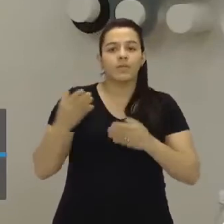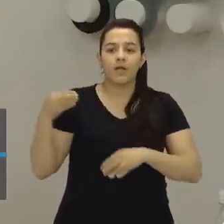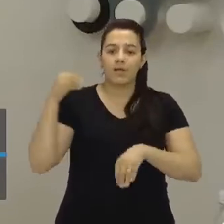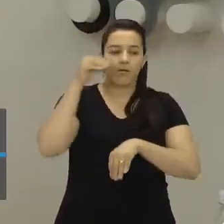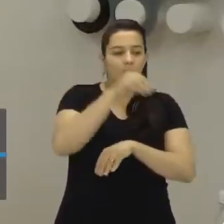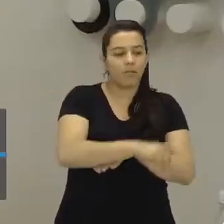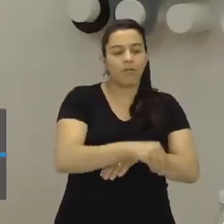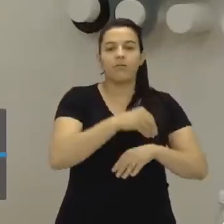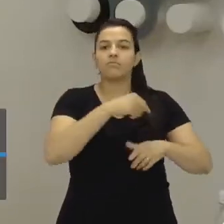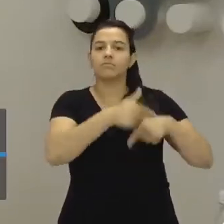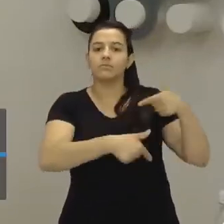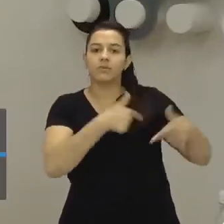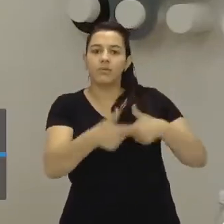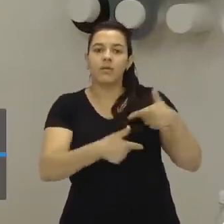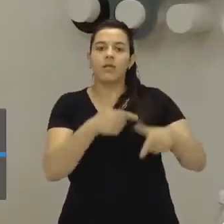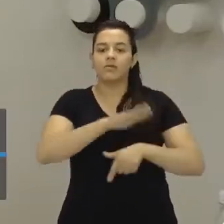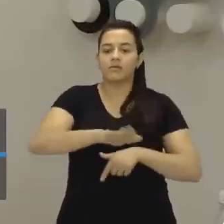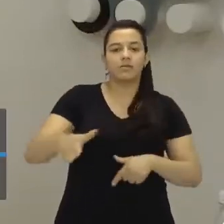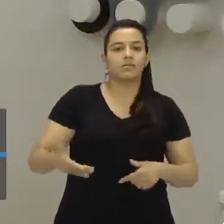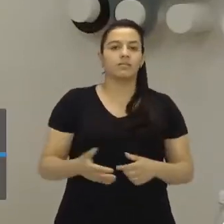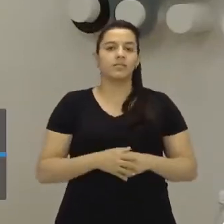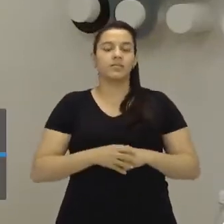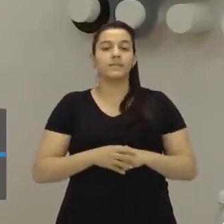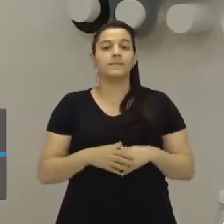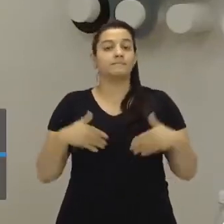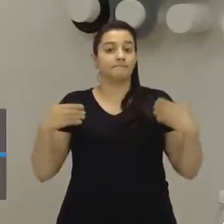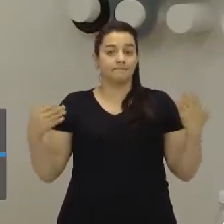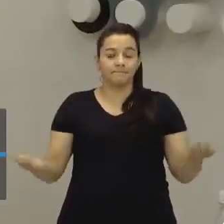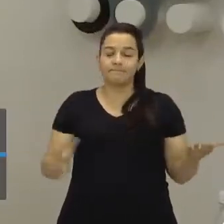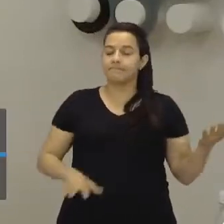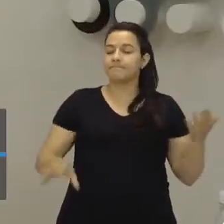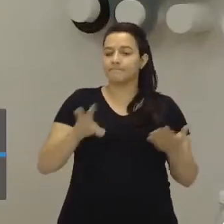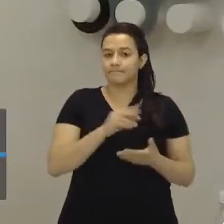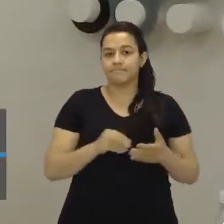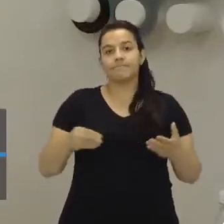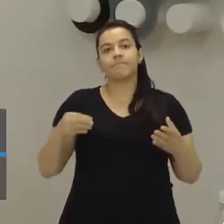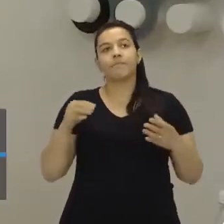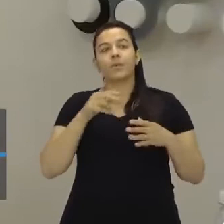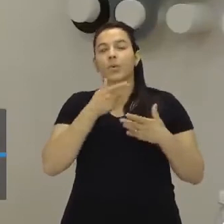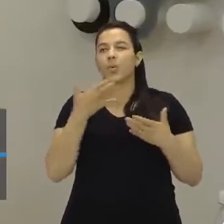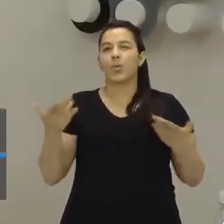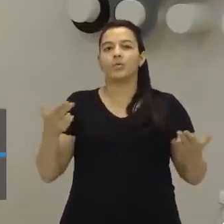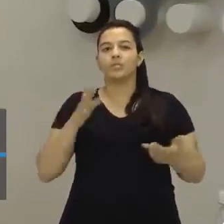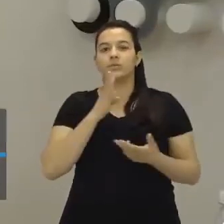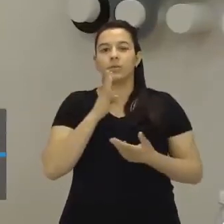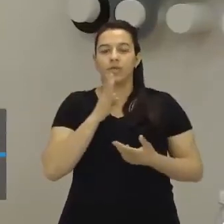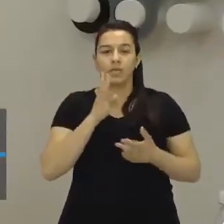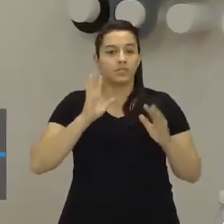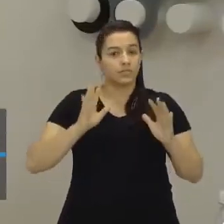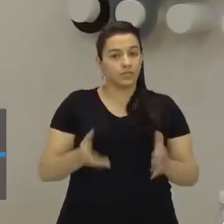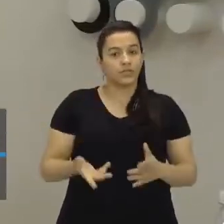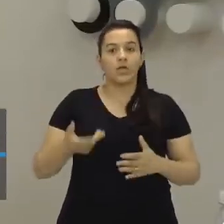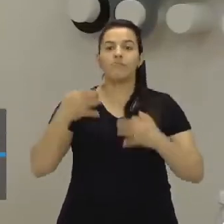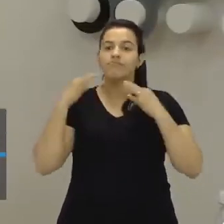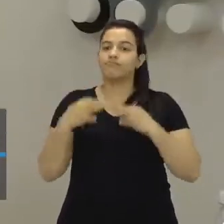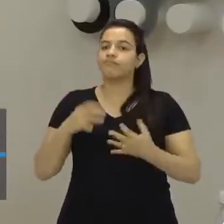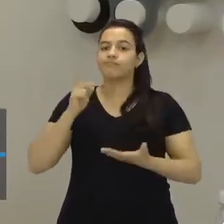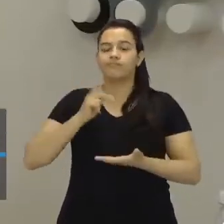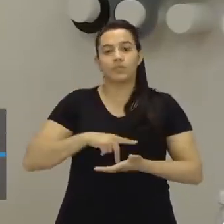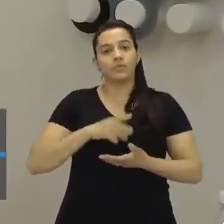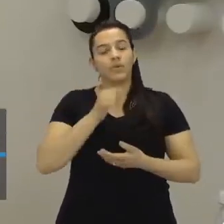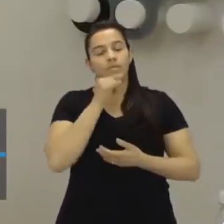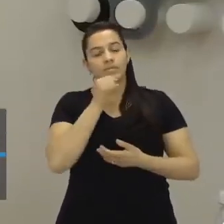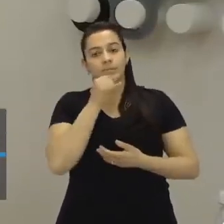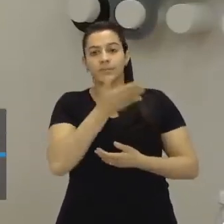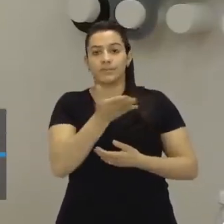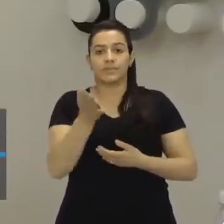crianças para trabalhar, para aumentar a renda. Então, quando você trabalha com constatação é legal, porque você já tem um fato, um exemplo que você